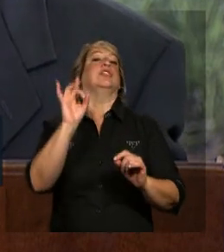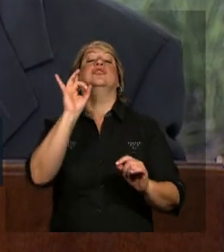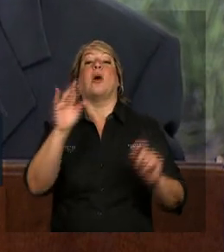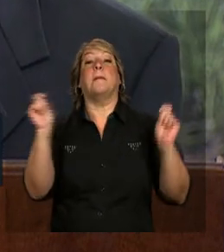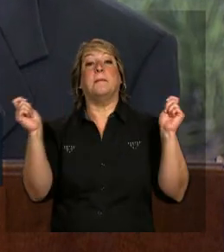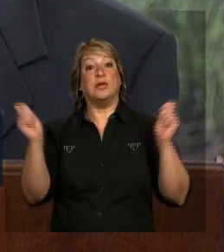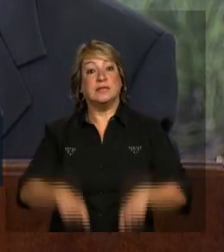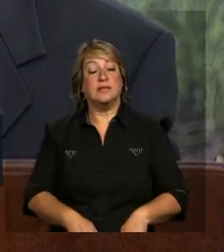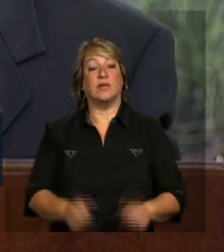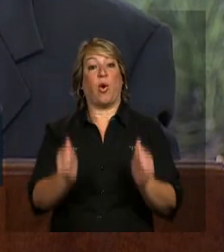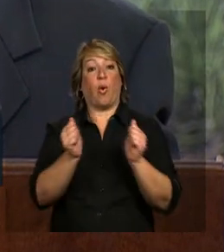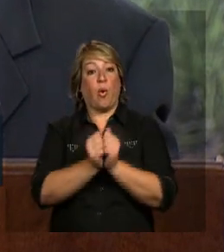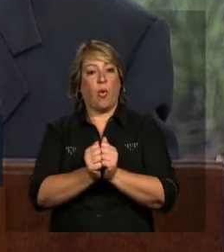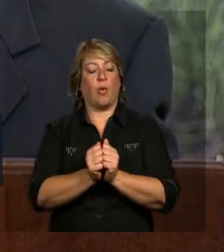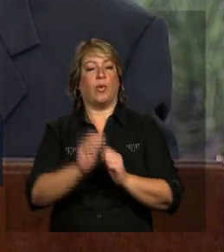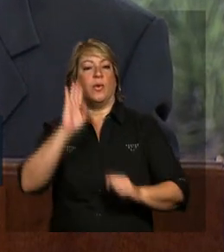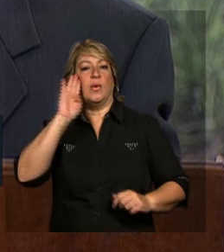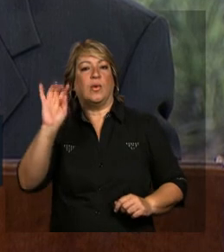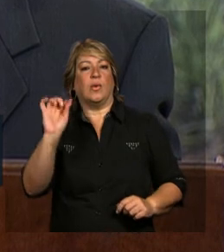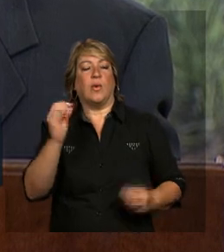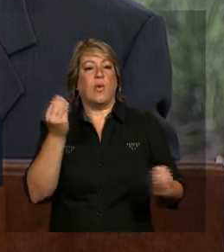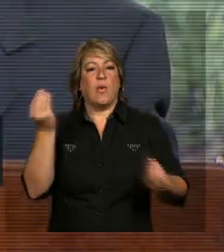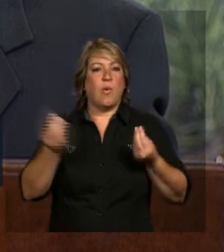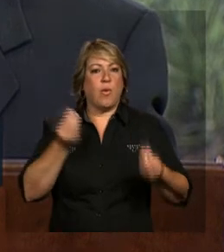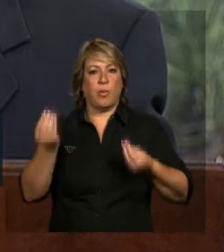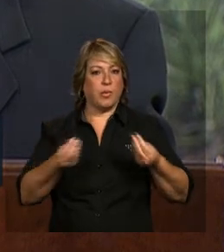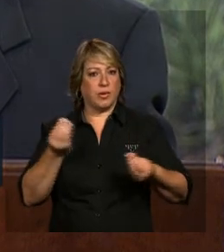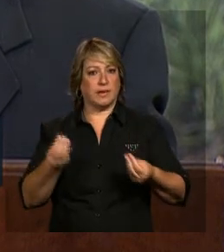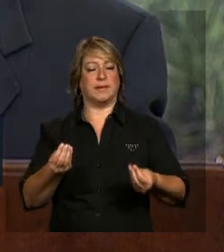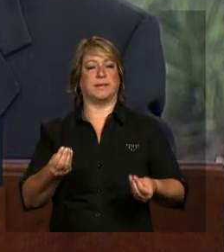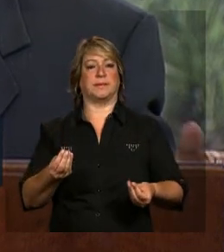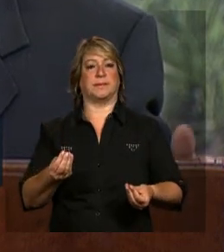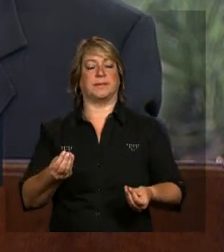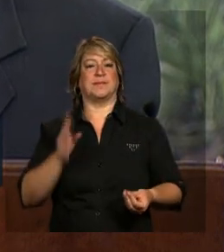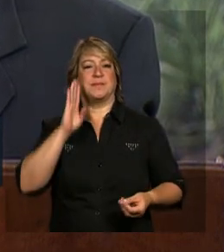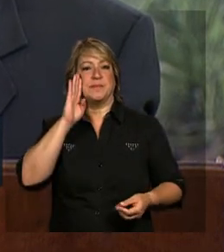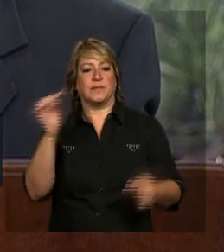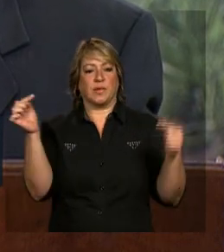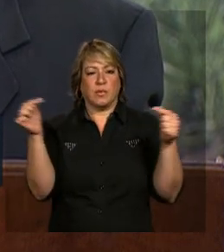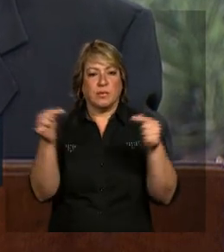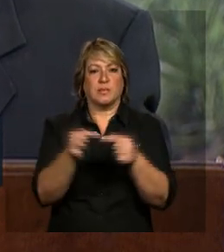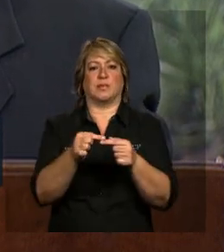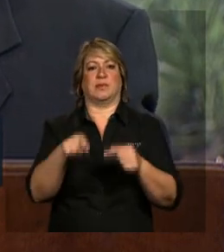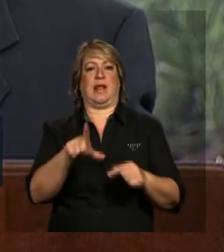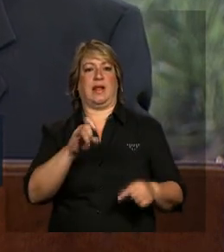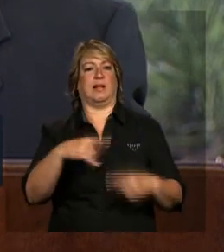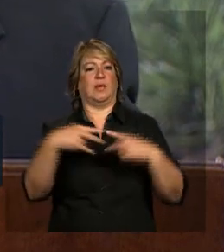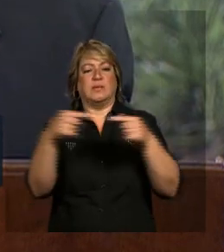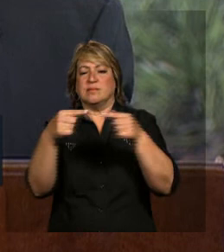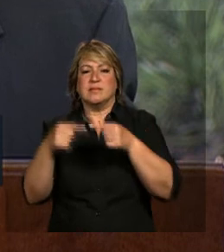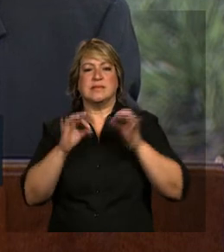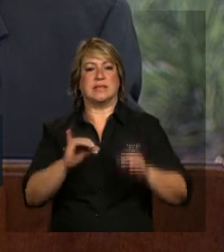da instituição de uma condição e institucional adequada